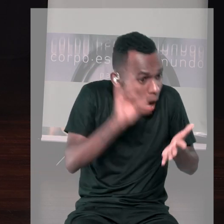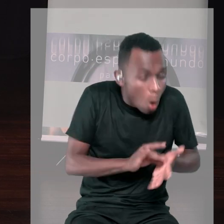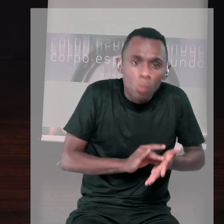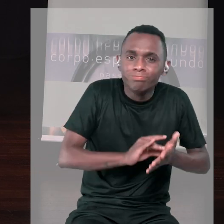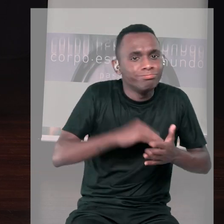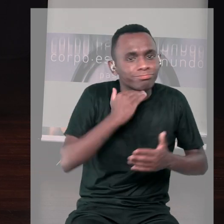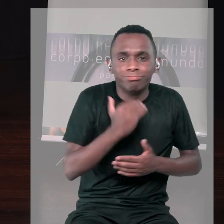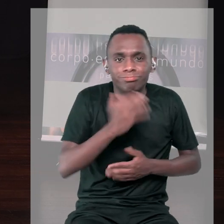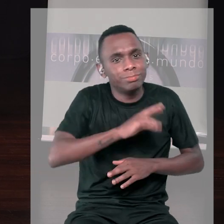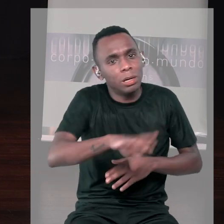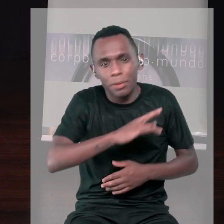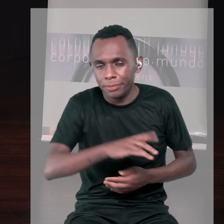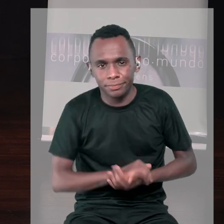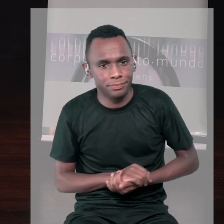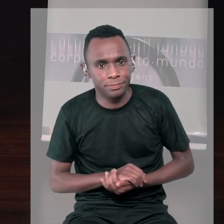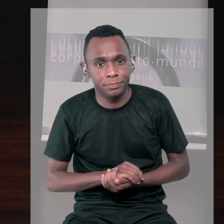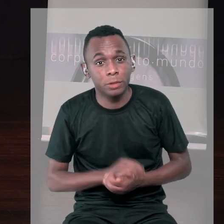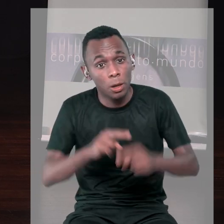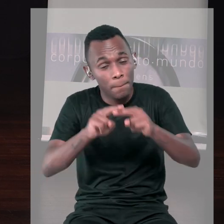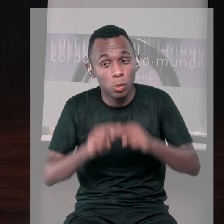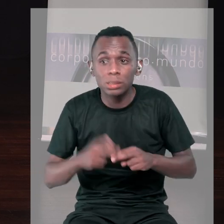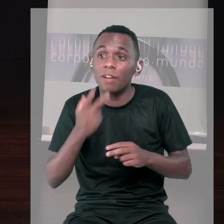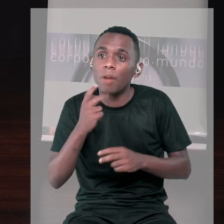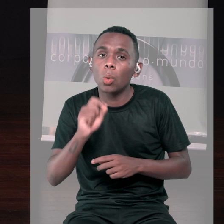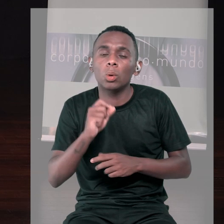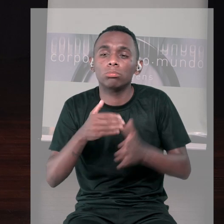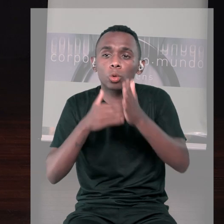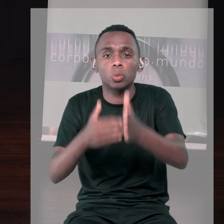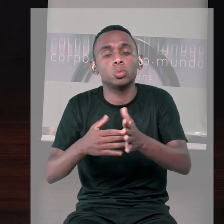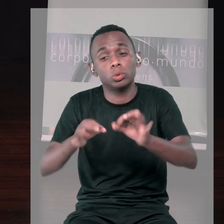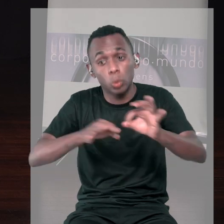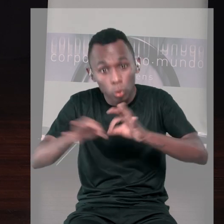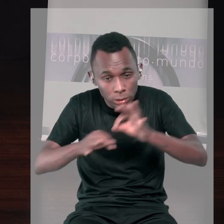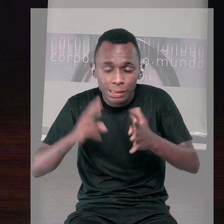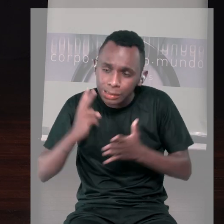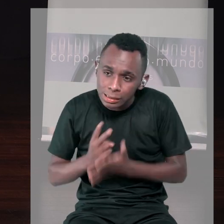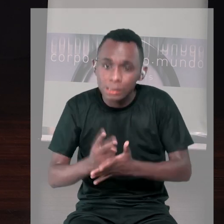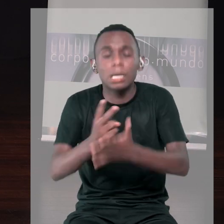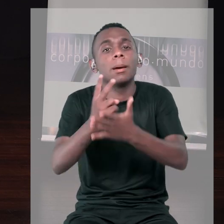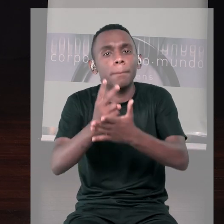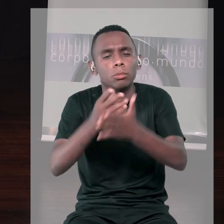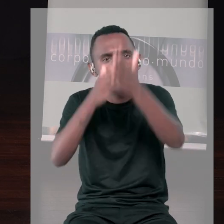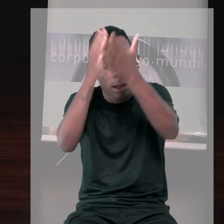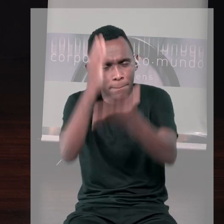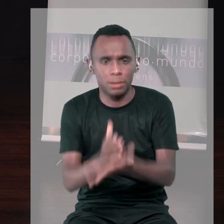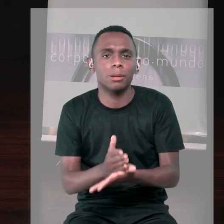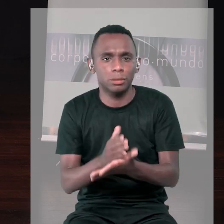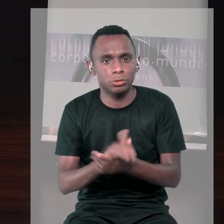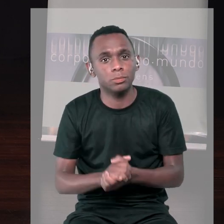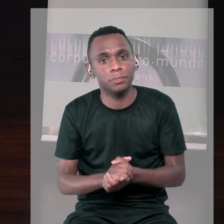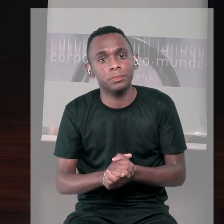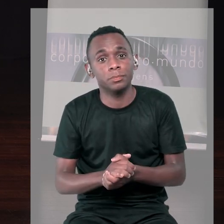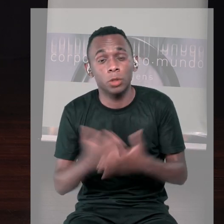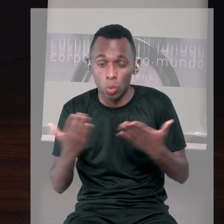guerra. Por isso, diz ele, os que conduzem uma guerra são sempre conduzidos a uma via do meio, na qual, agora